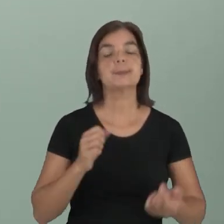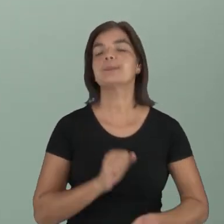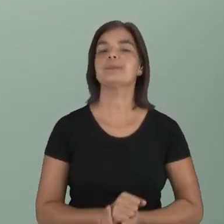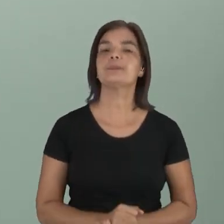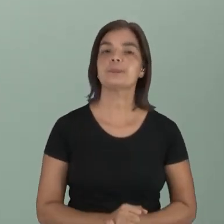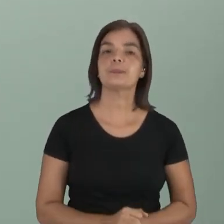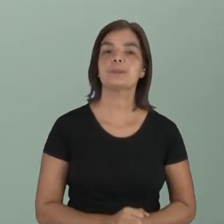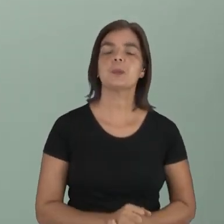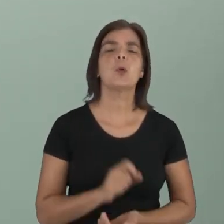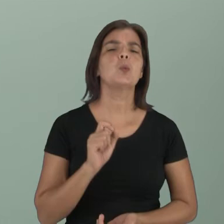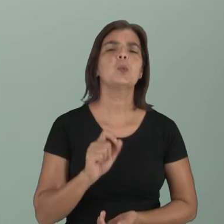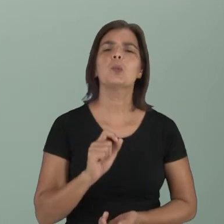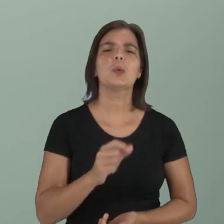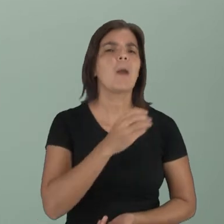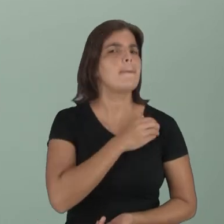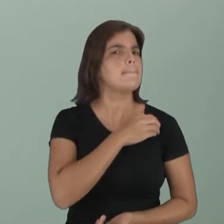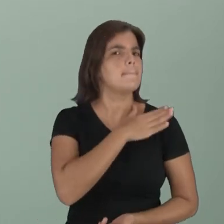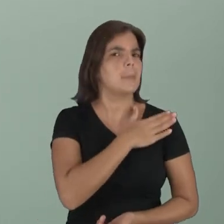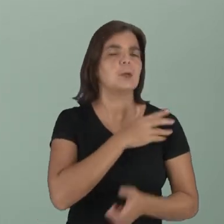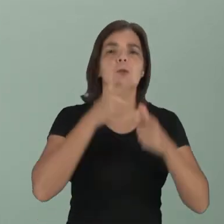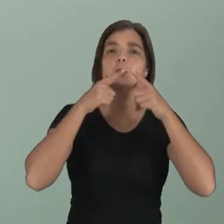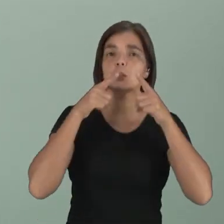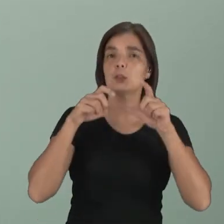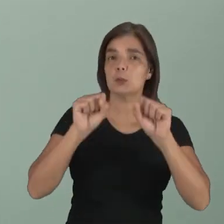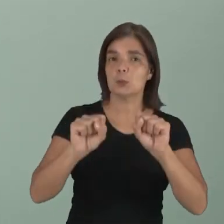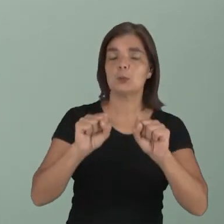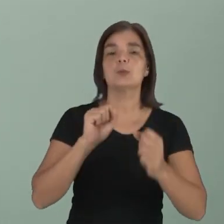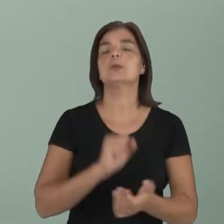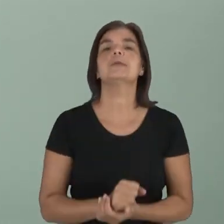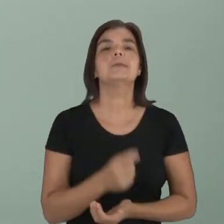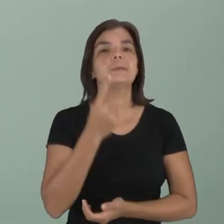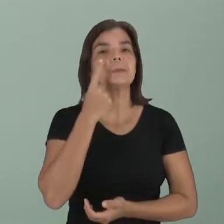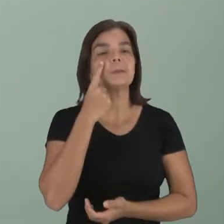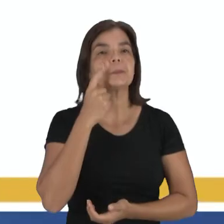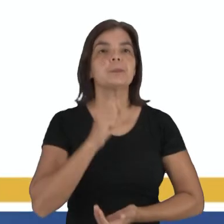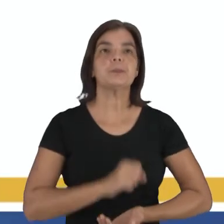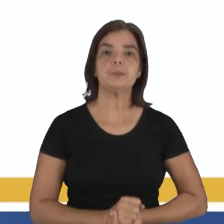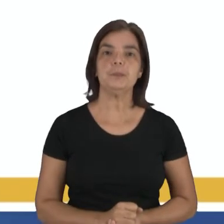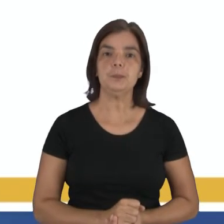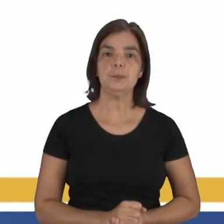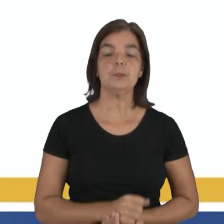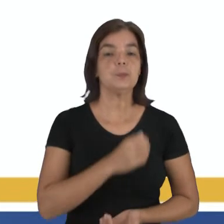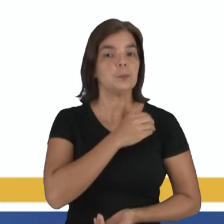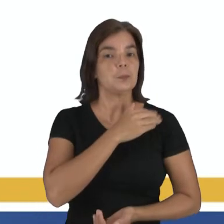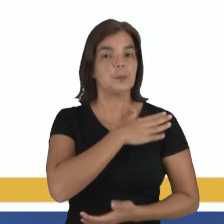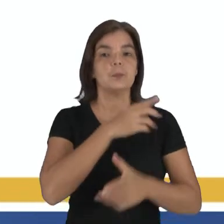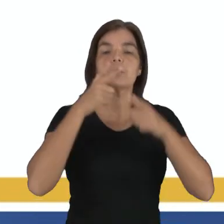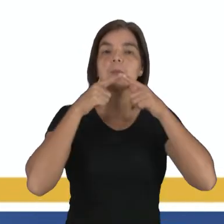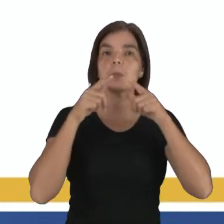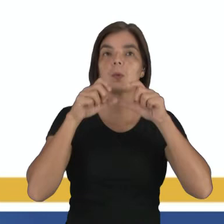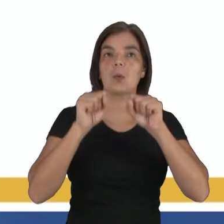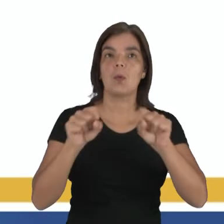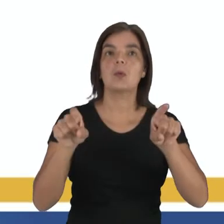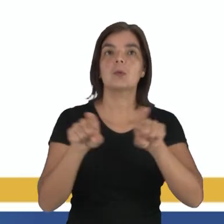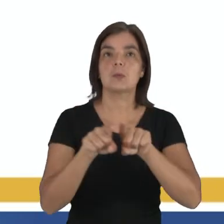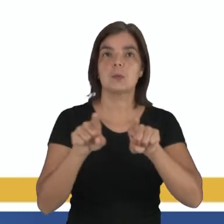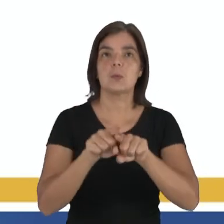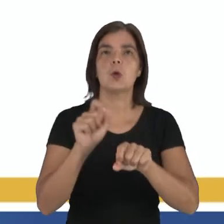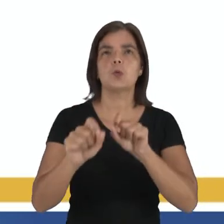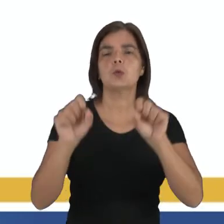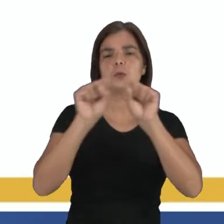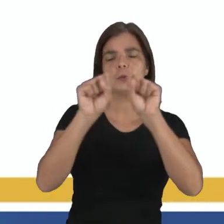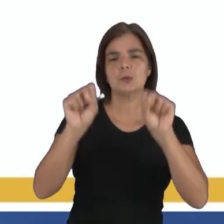agora o que é o preconceito linguístico. Vamos ler o conceito? O preconceito linguístico se